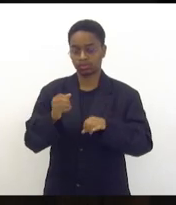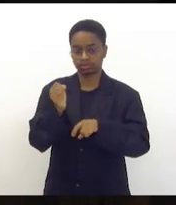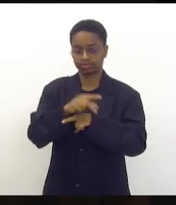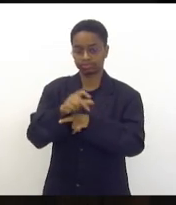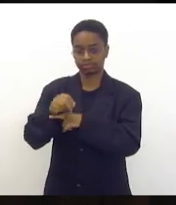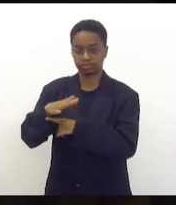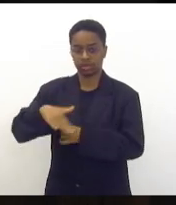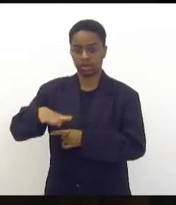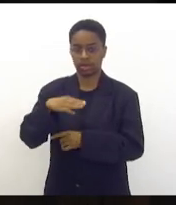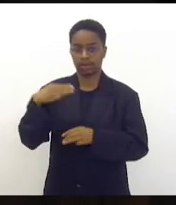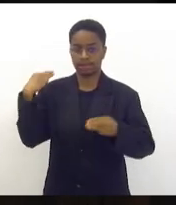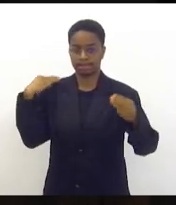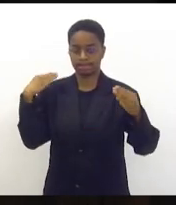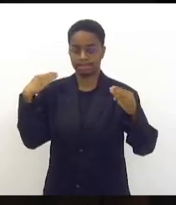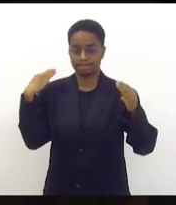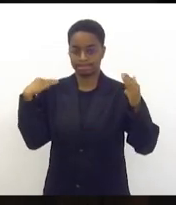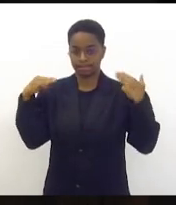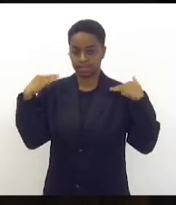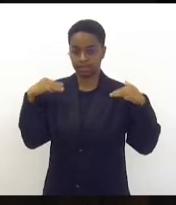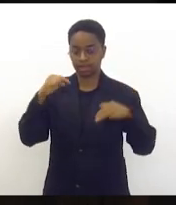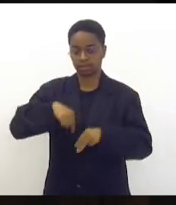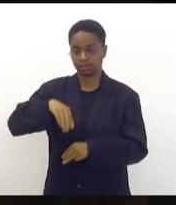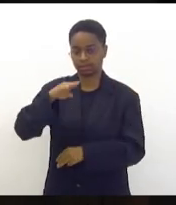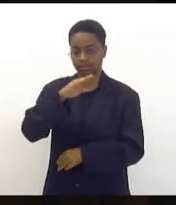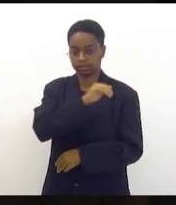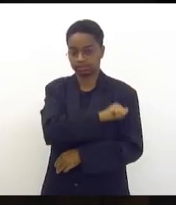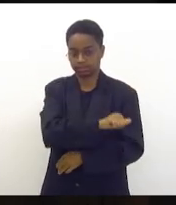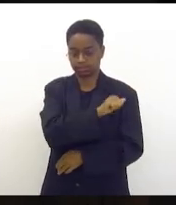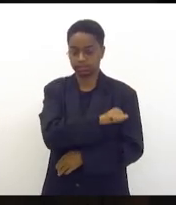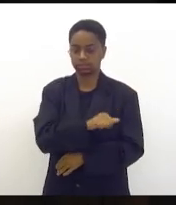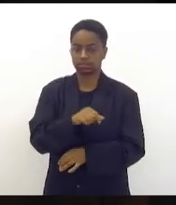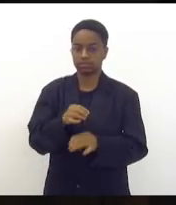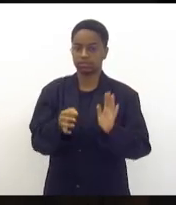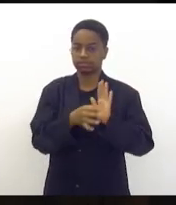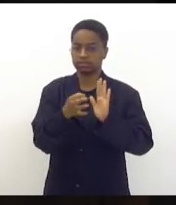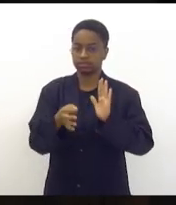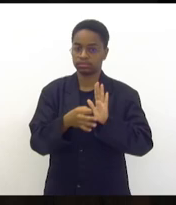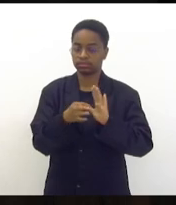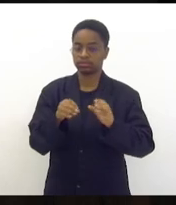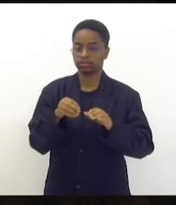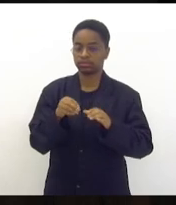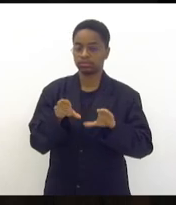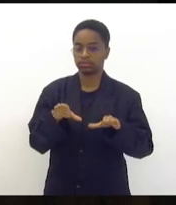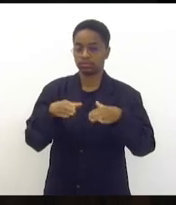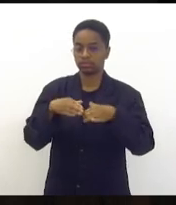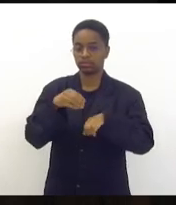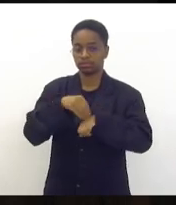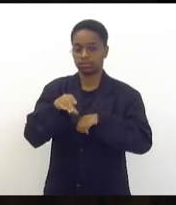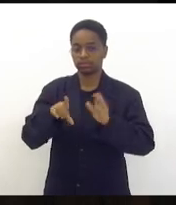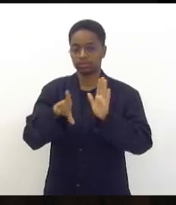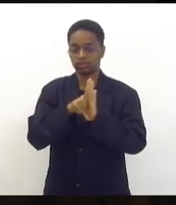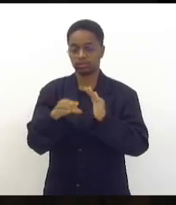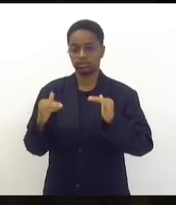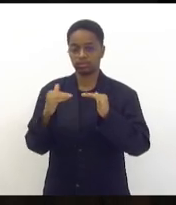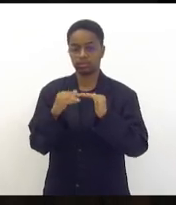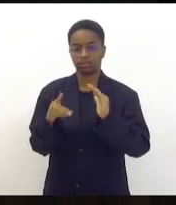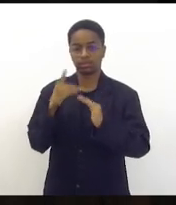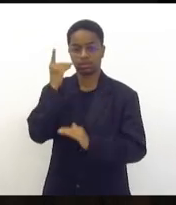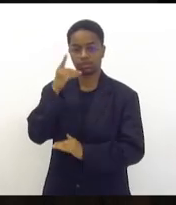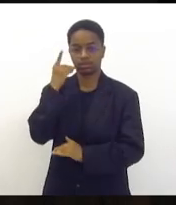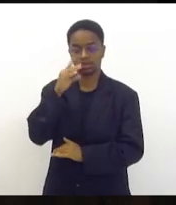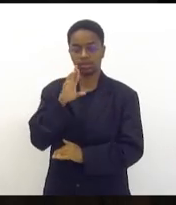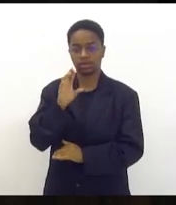militares no estado do Rio de Janeiro. Parecer da Comissão de Indicações Legislativas favorável, relator,